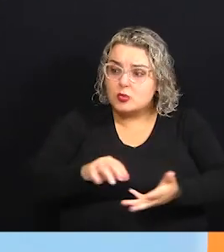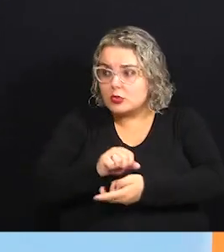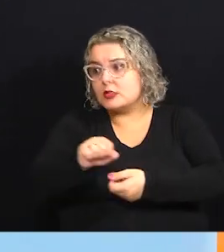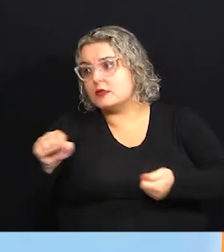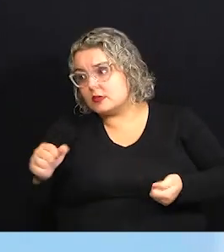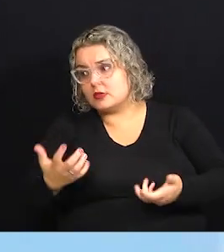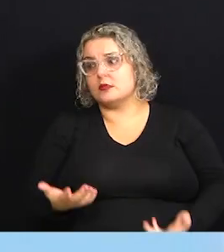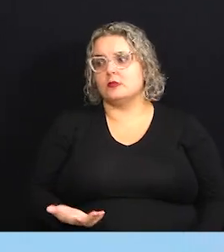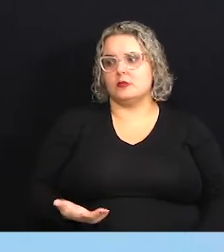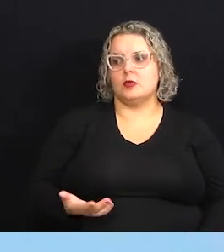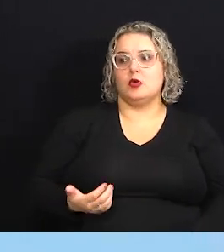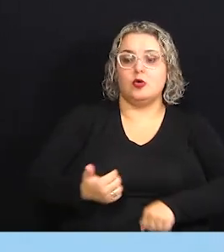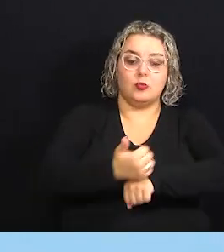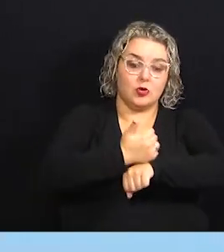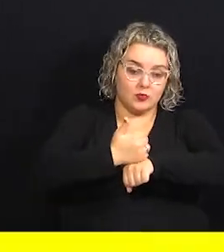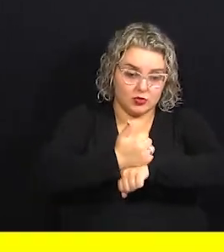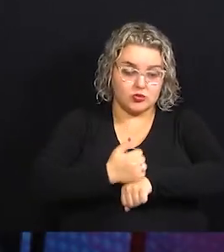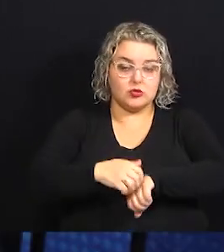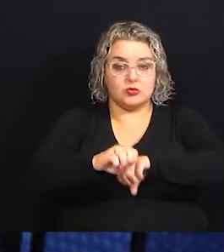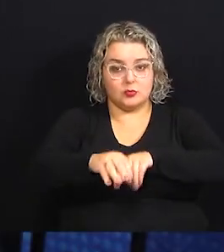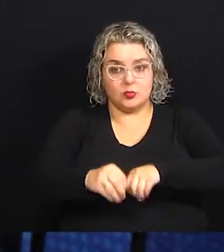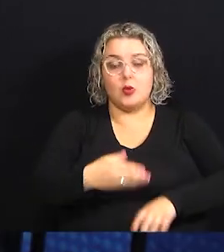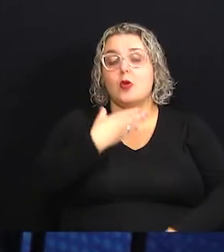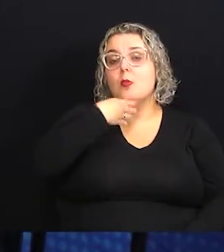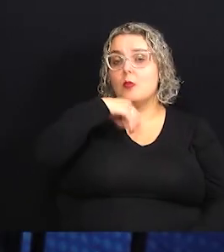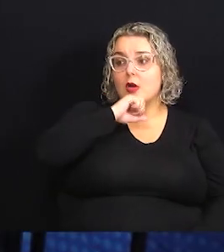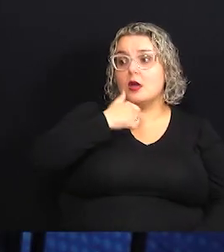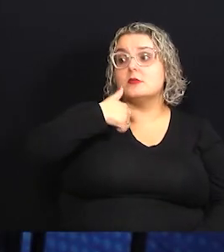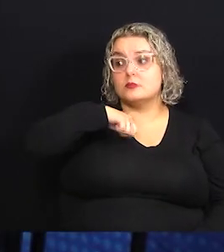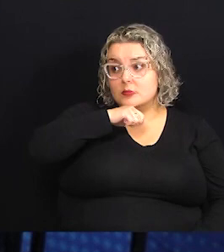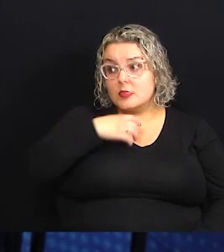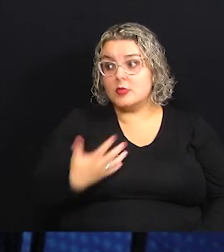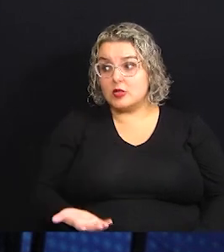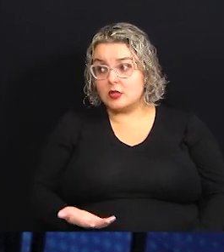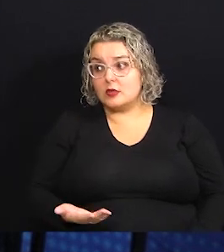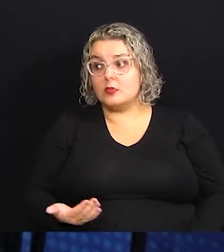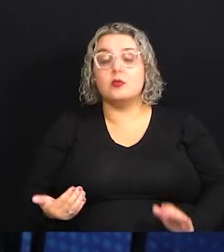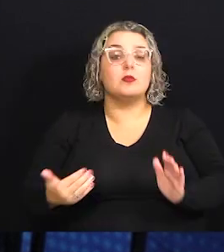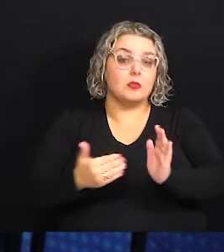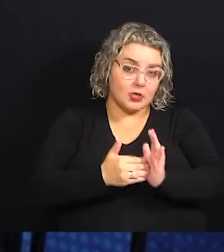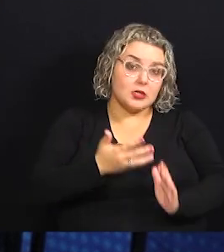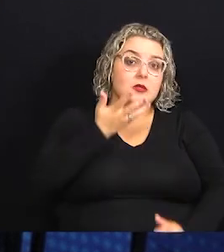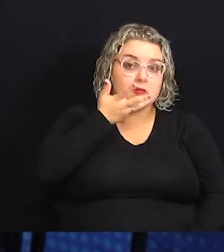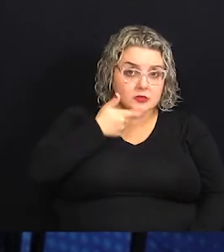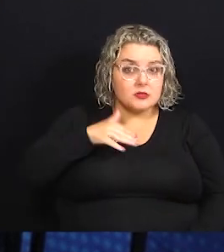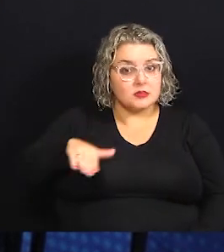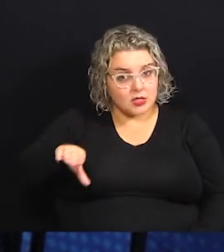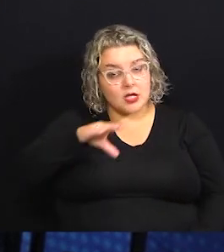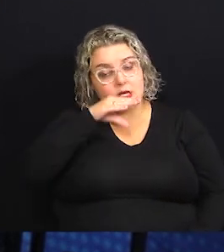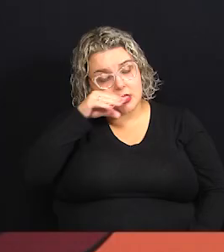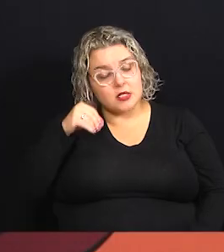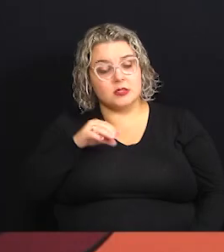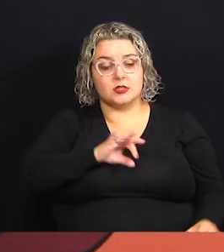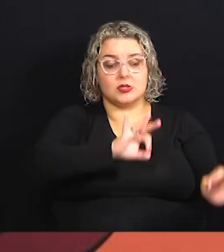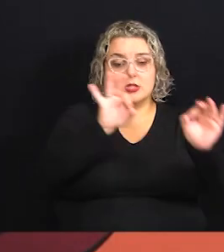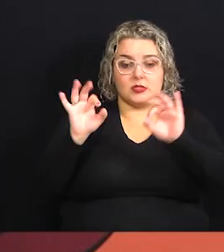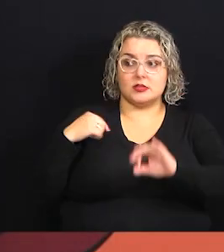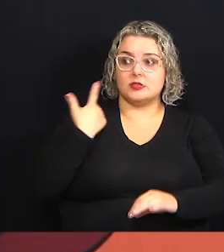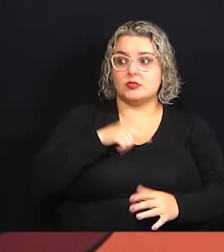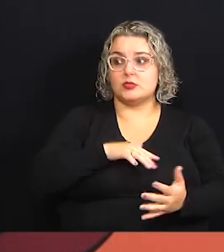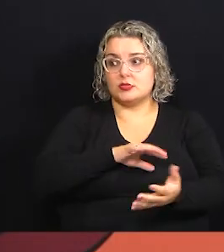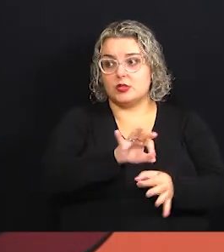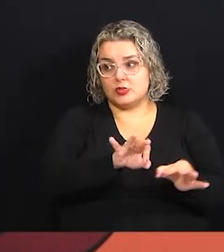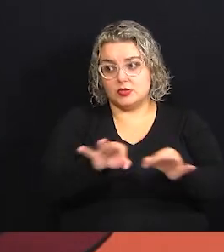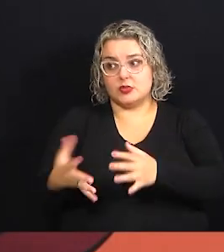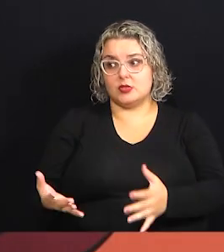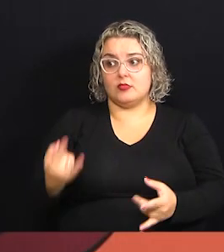Épico, profissionais da educação, pais, né, ou até mesmo, né, crianças e adolescentes que